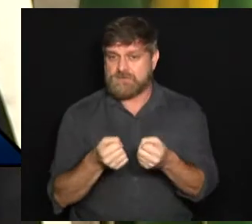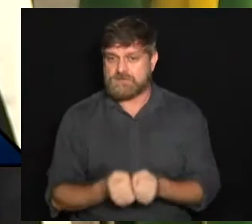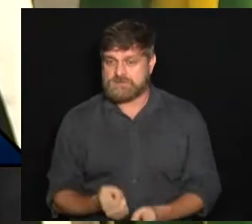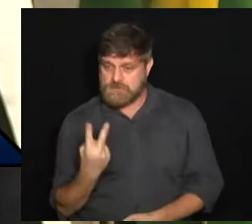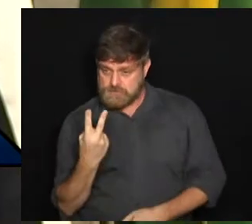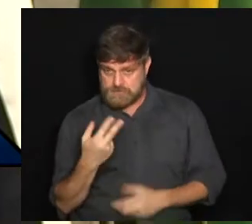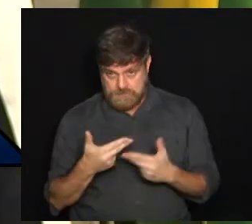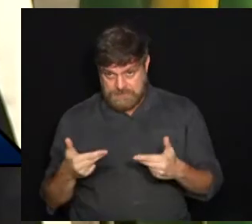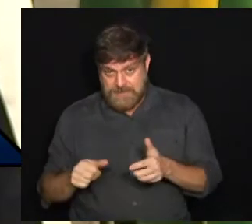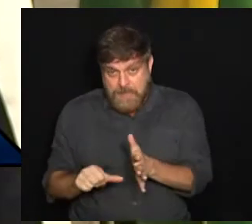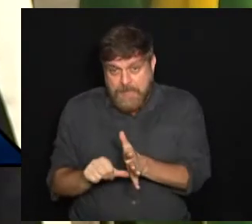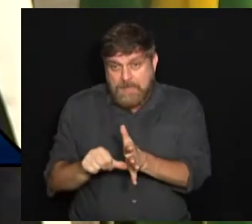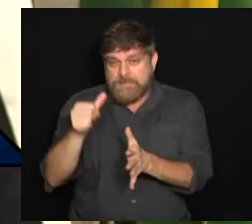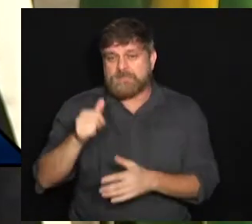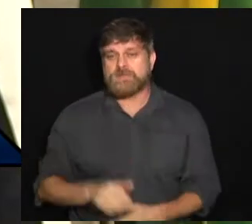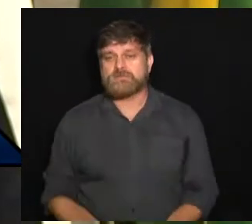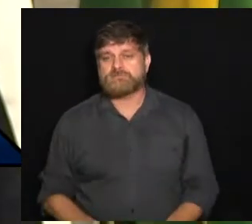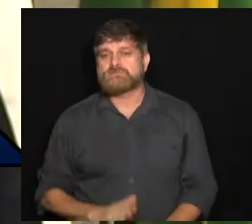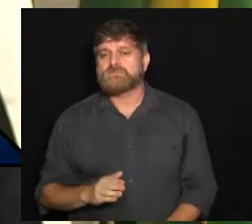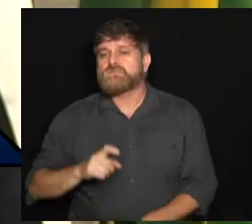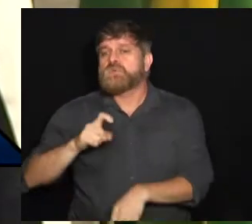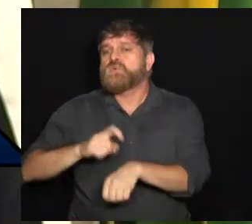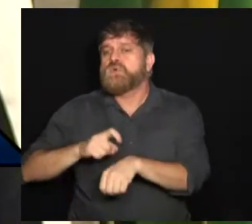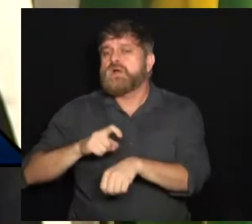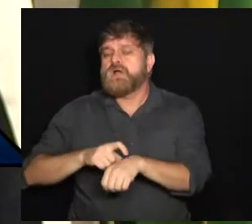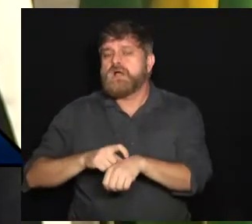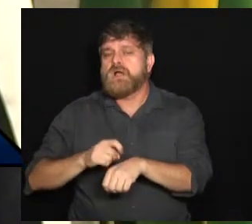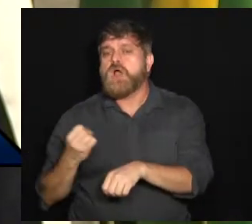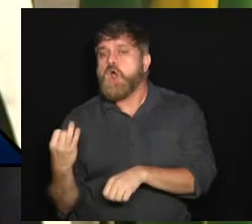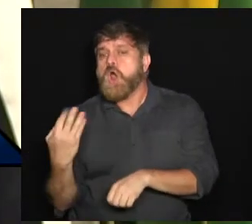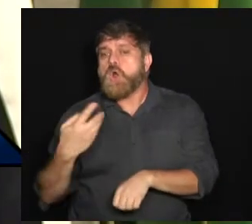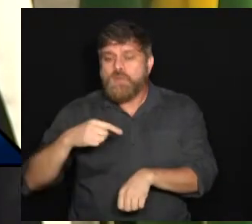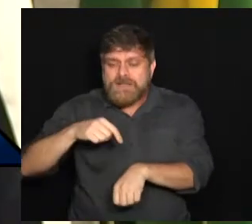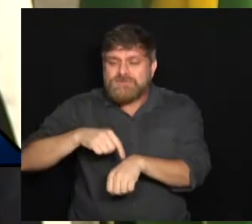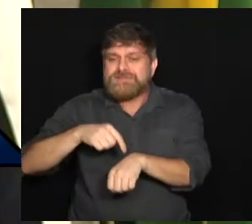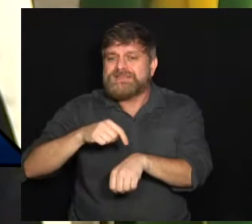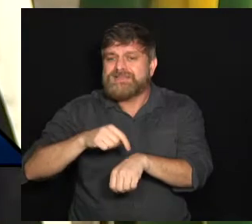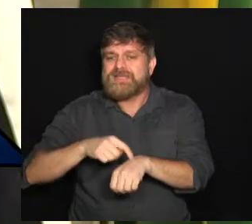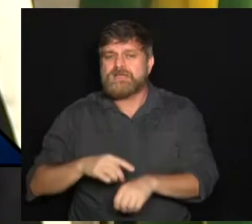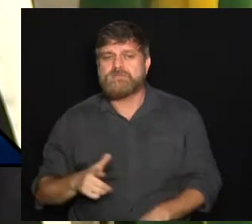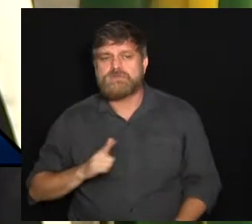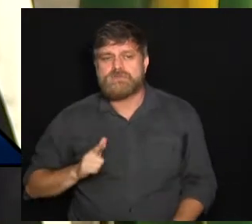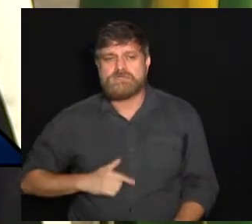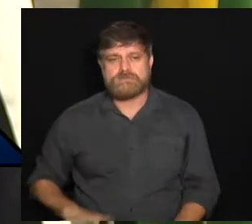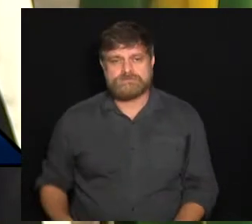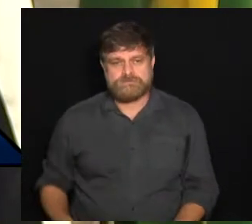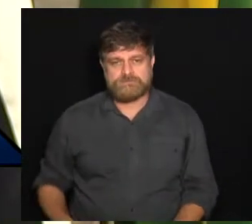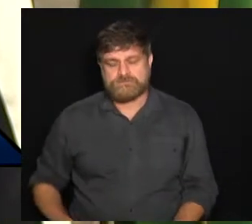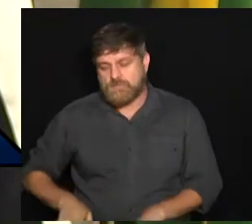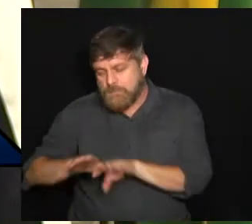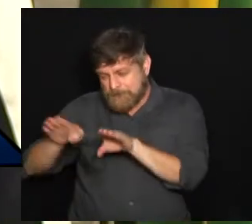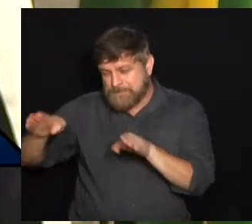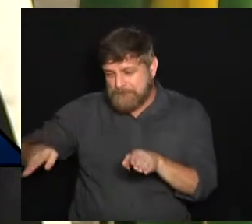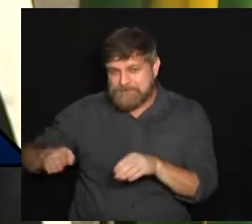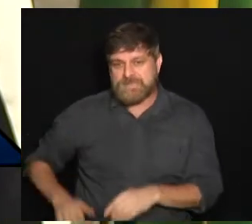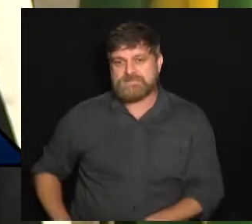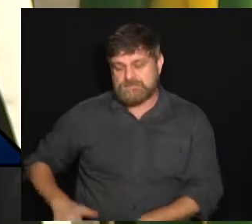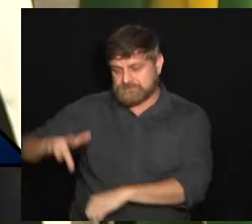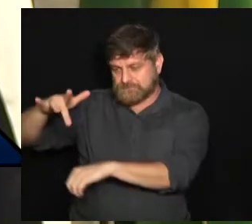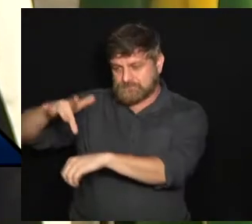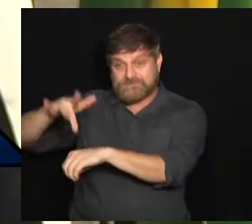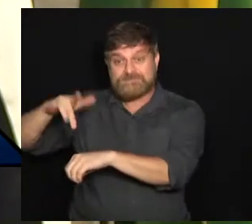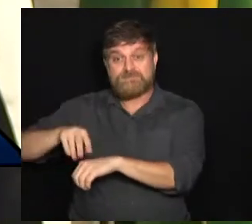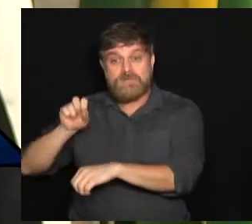coisas. Primeiro, quanto tempo, por exemplo, o senhor até mencionou de encostar numa mesa, quanto tempo o